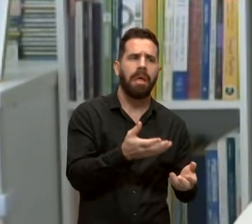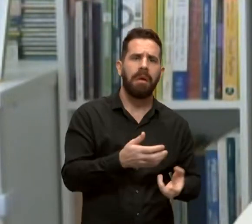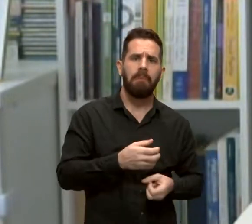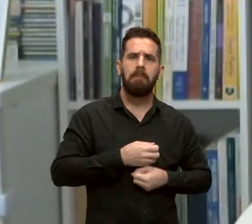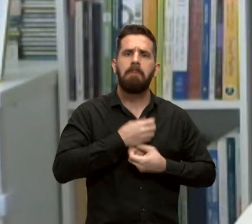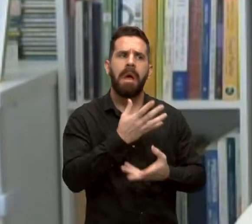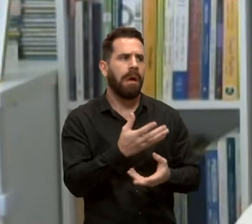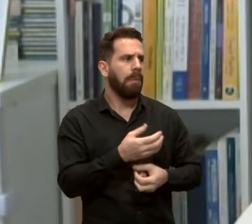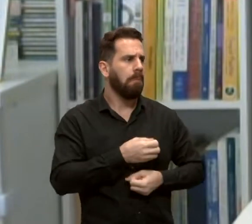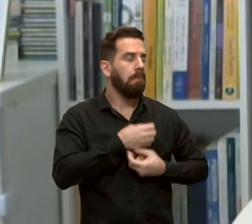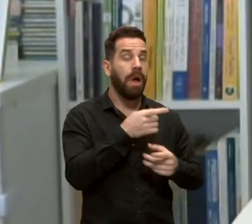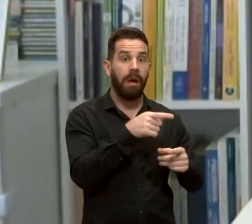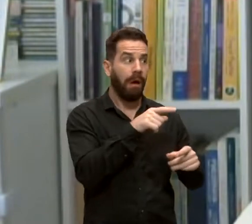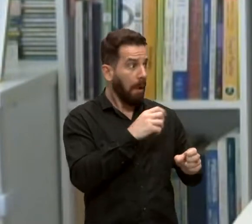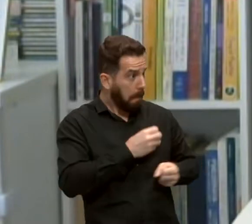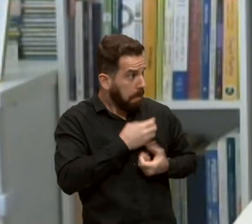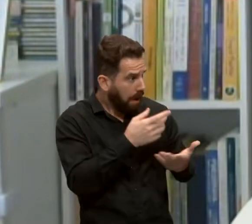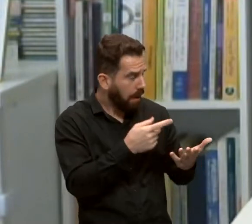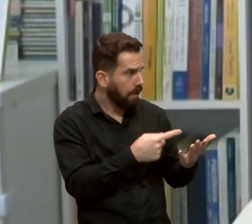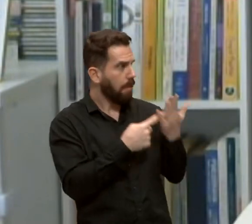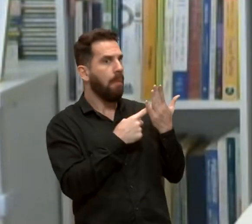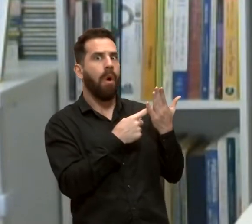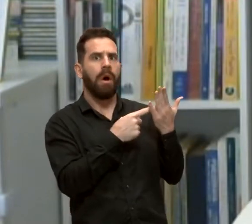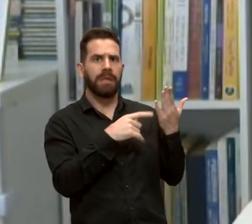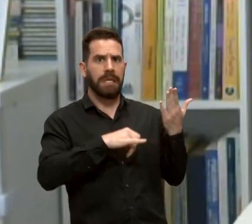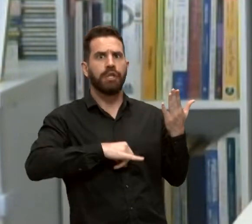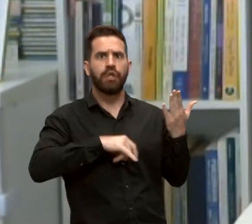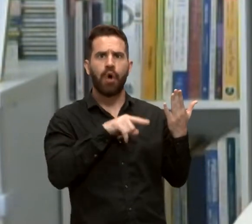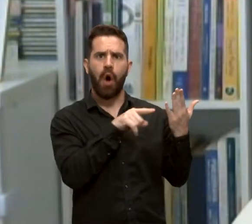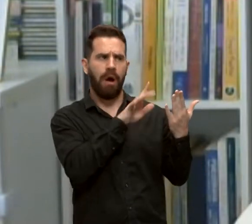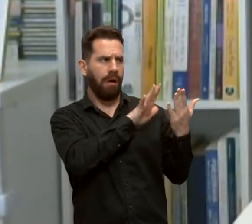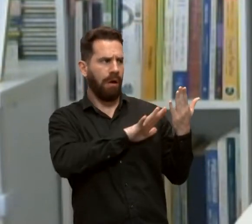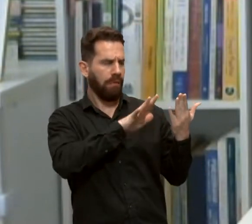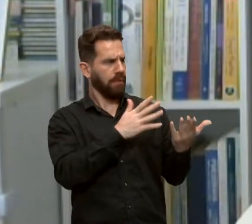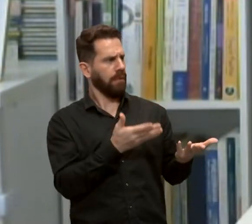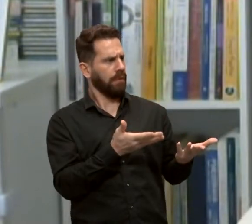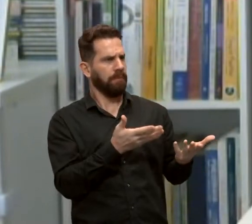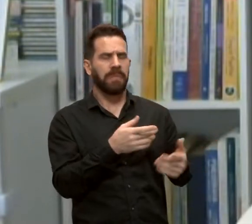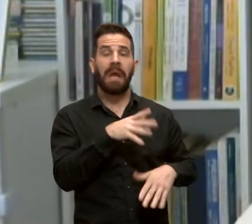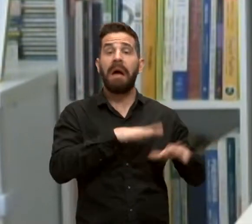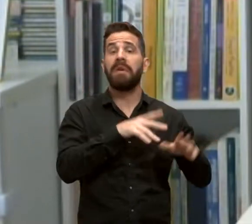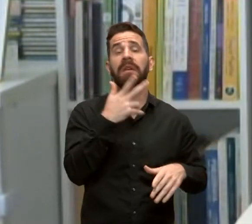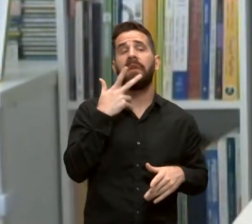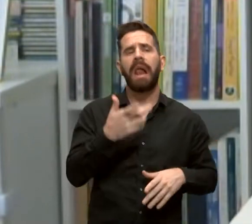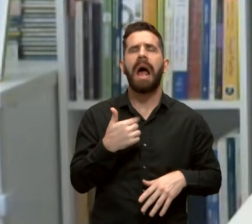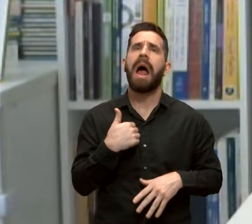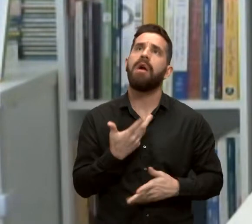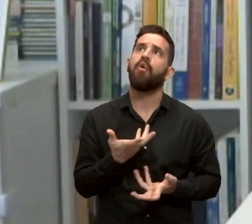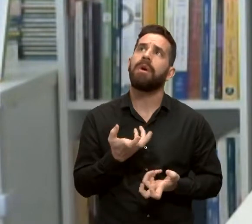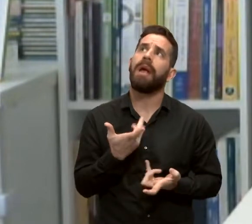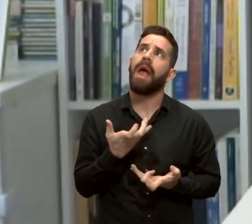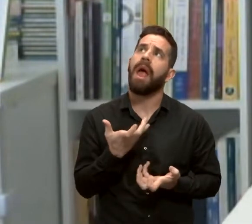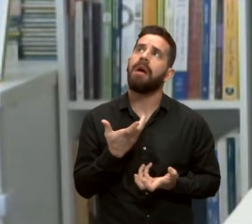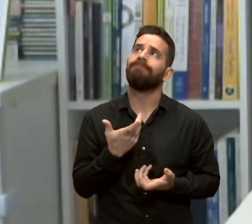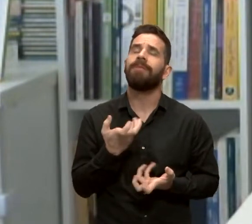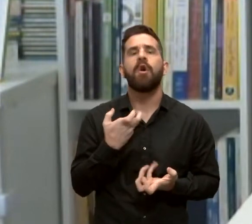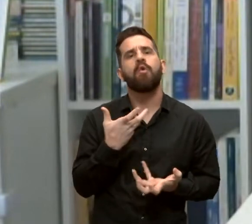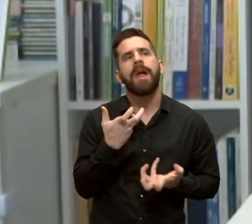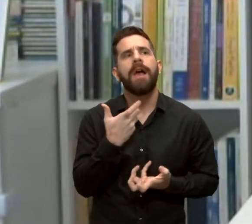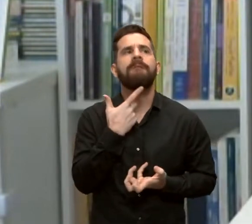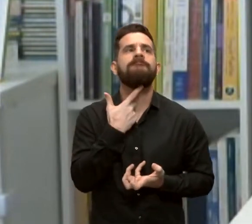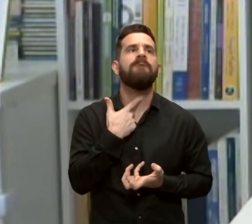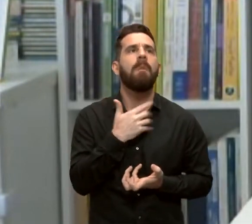está sofrendo, ela, às vezes, fala até de que ela gostaria de morrer de tal forma, ou seja, ela já fala de um